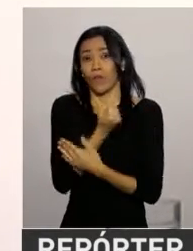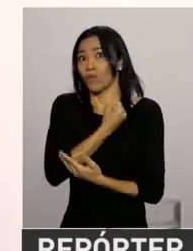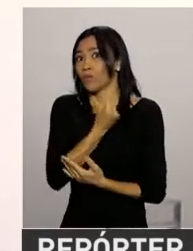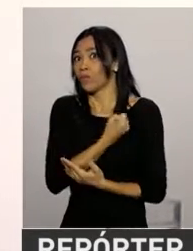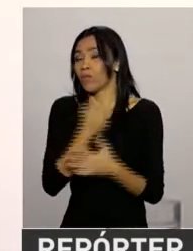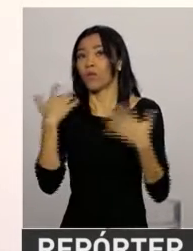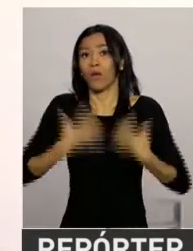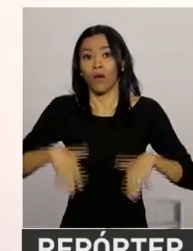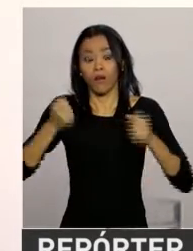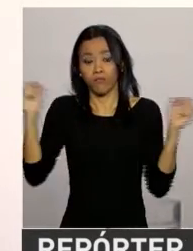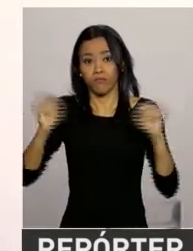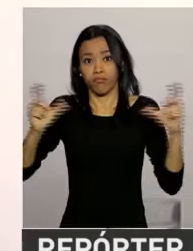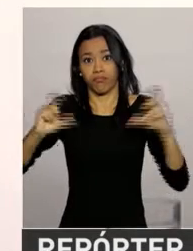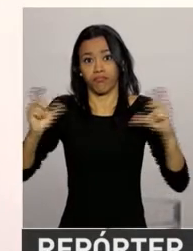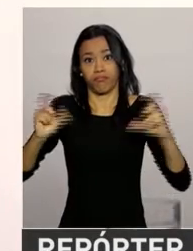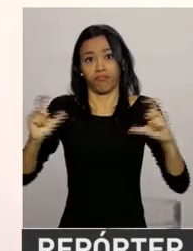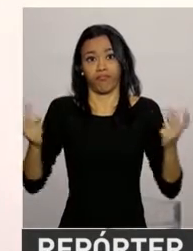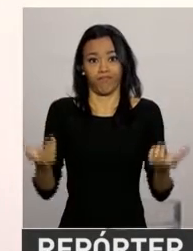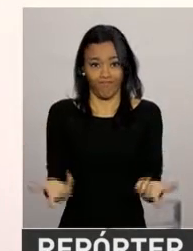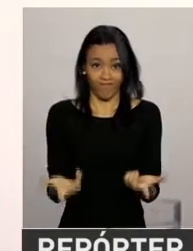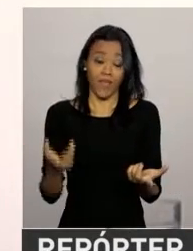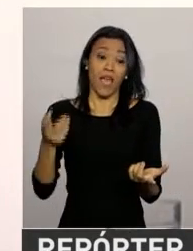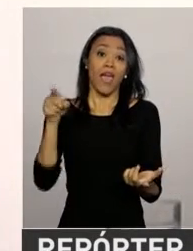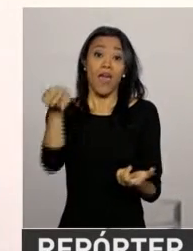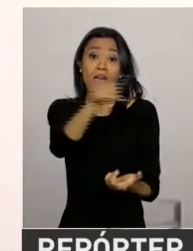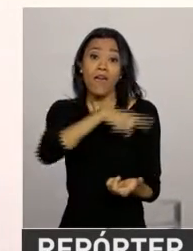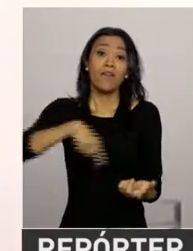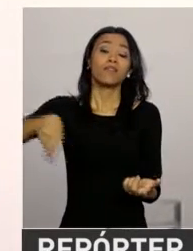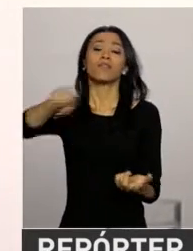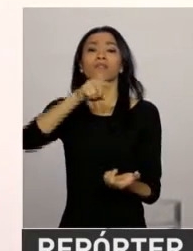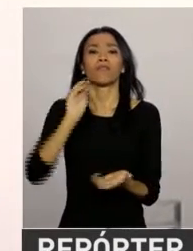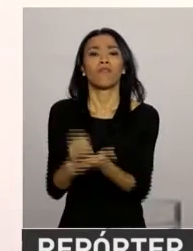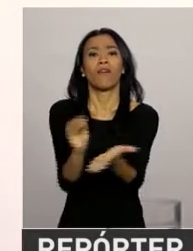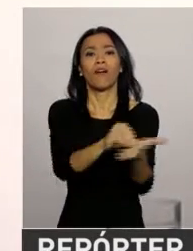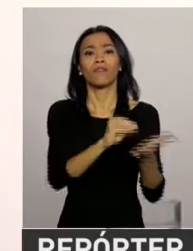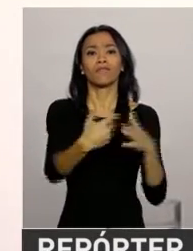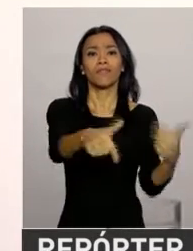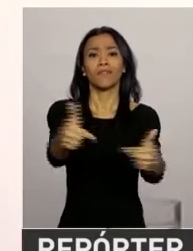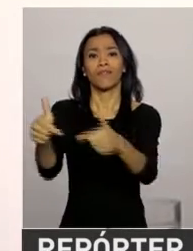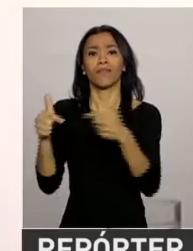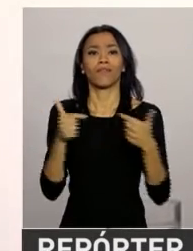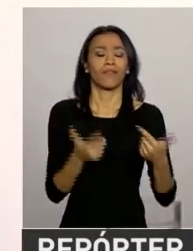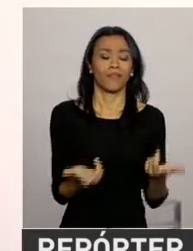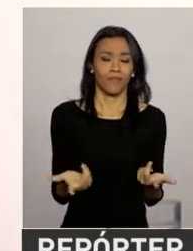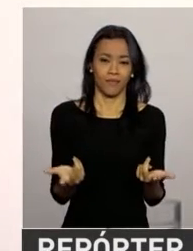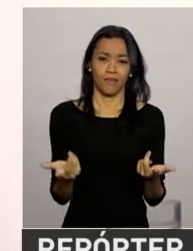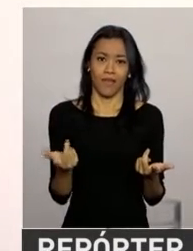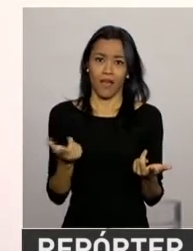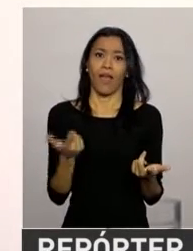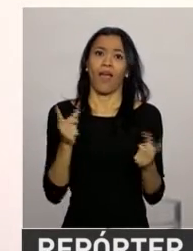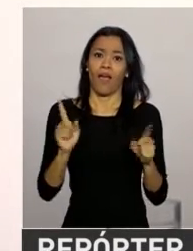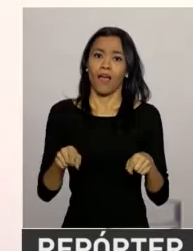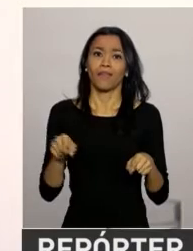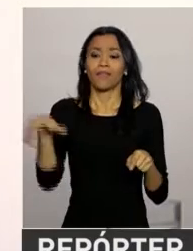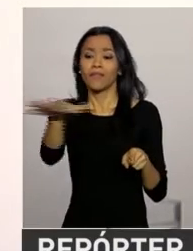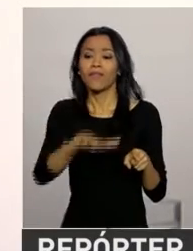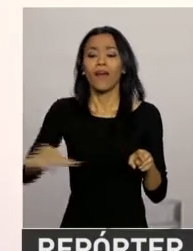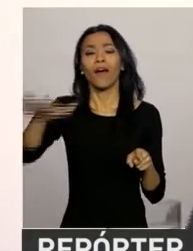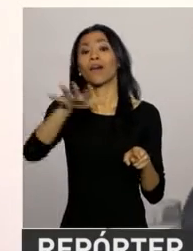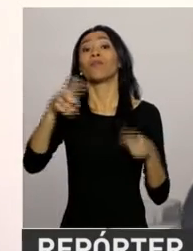muito grande esses desempregos eles se dão de maneira muito forte nas área